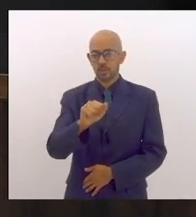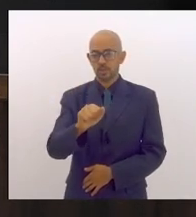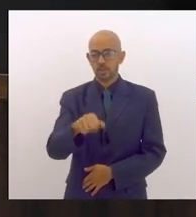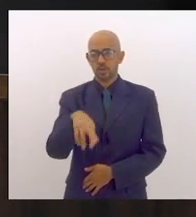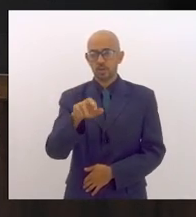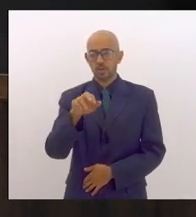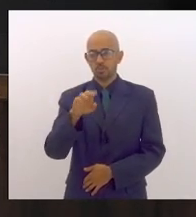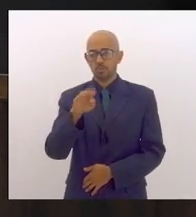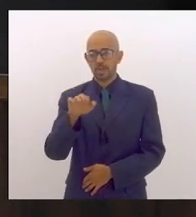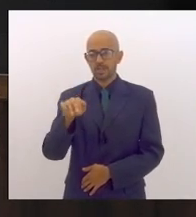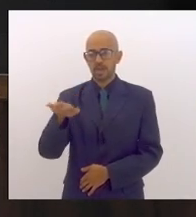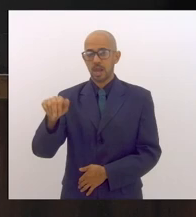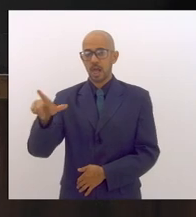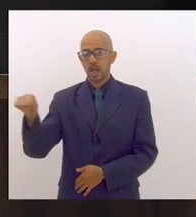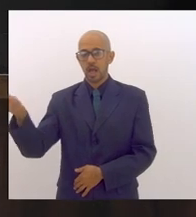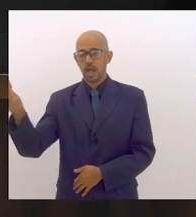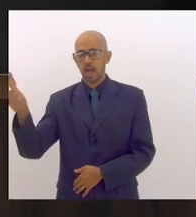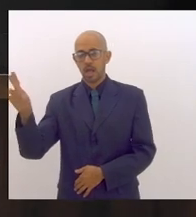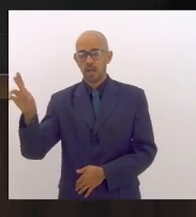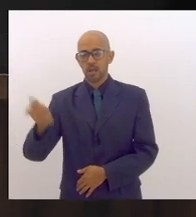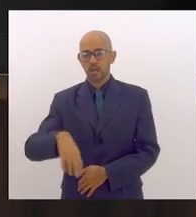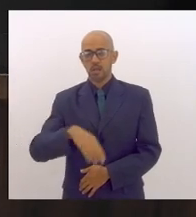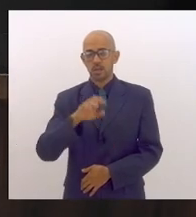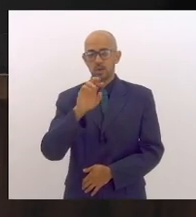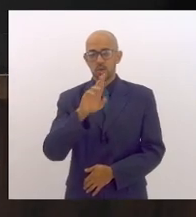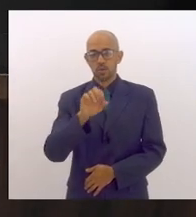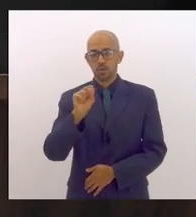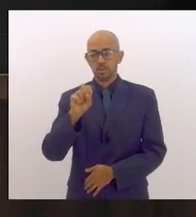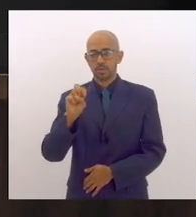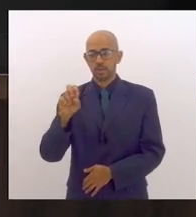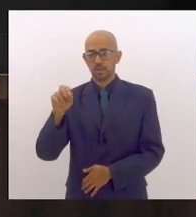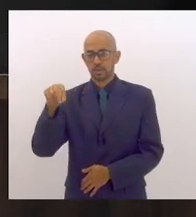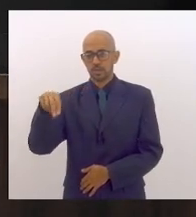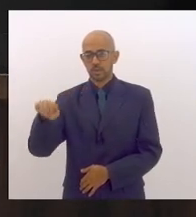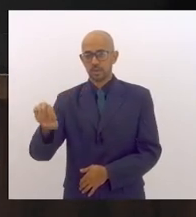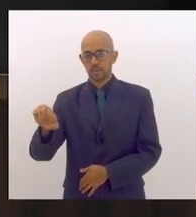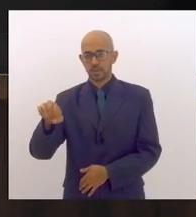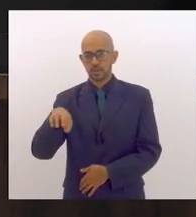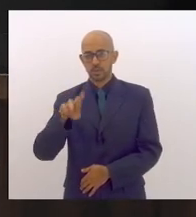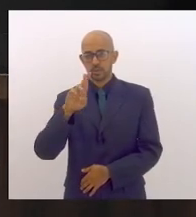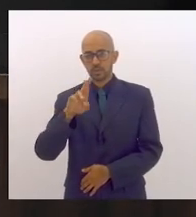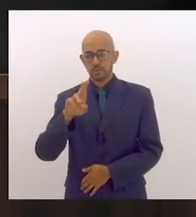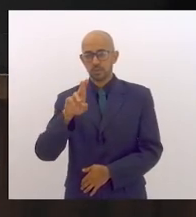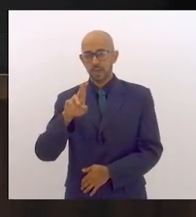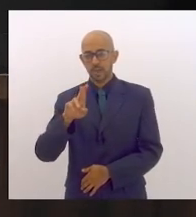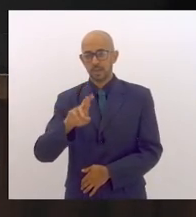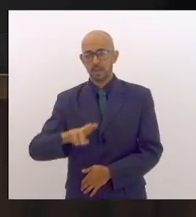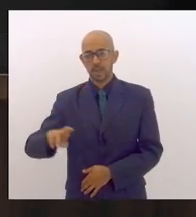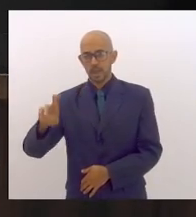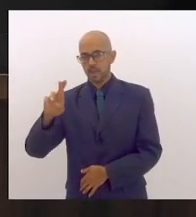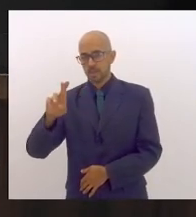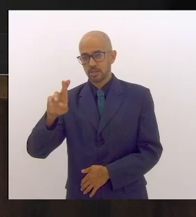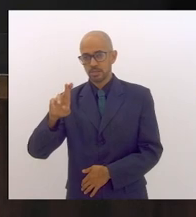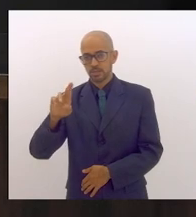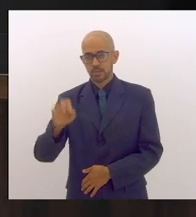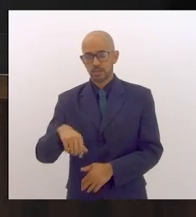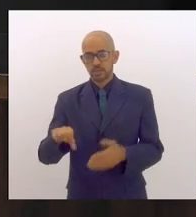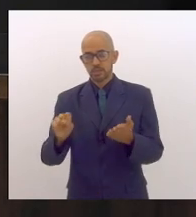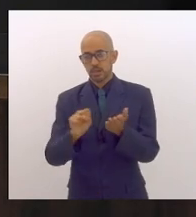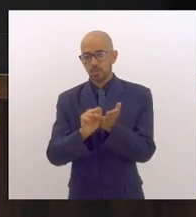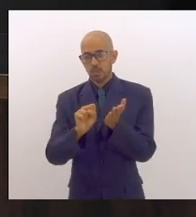Rodrigo Bacelar, deputada Rosane Félix, deputado Rosenberg Reis, deputado Samuel